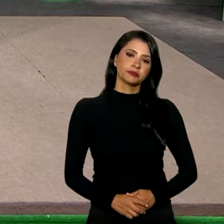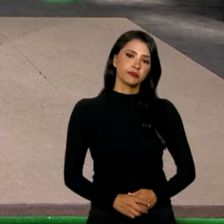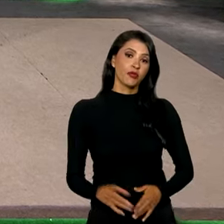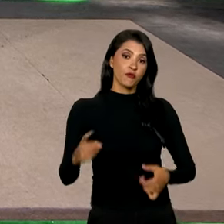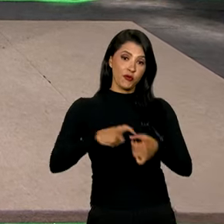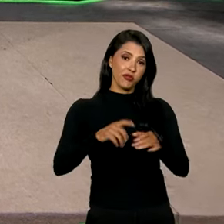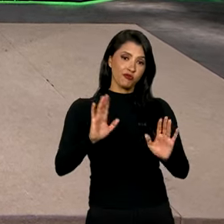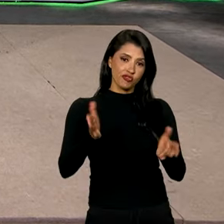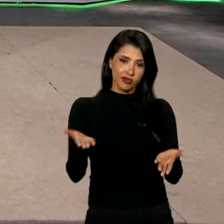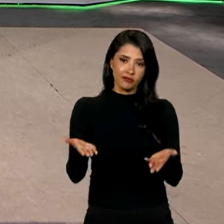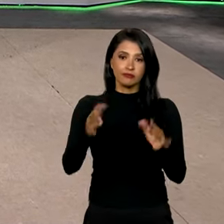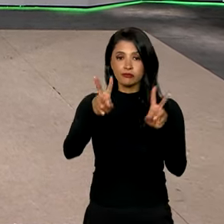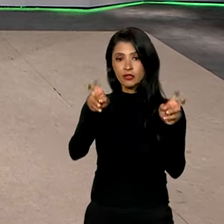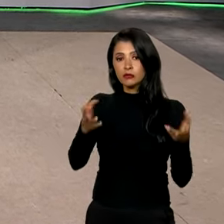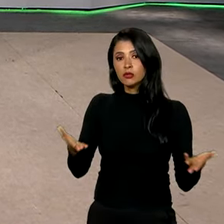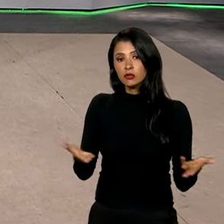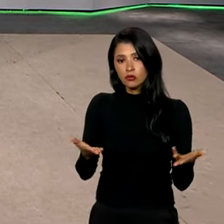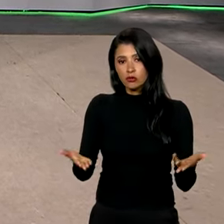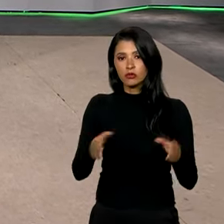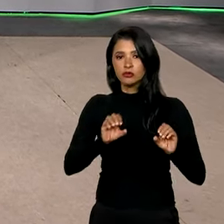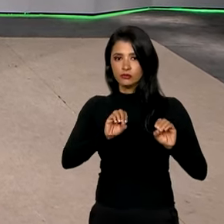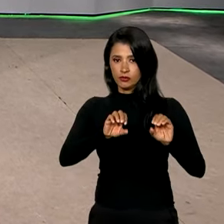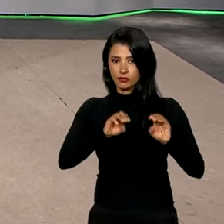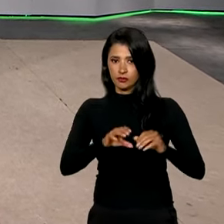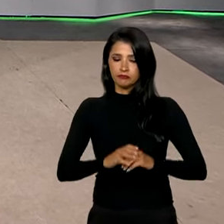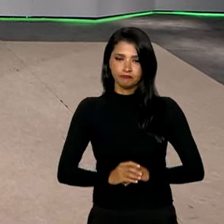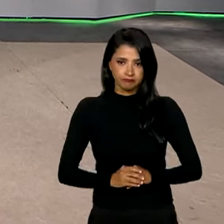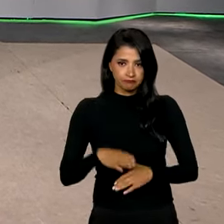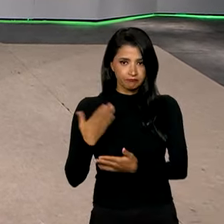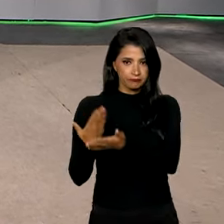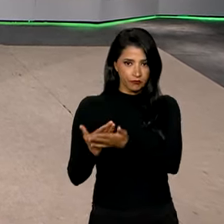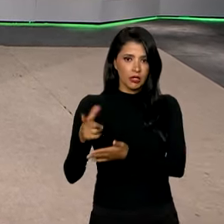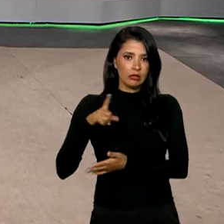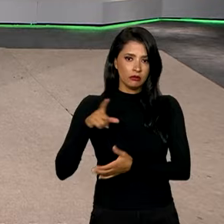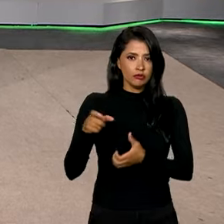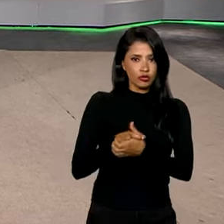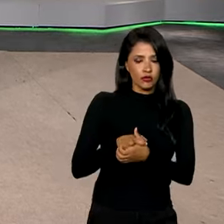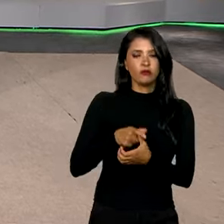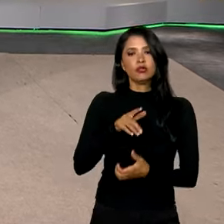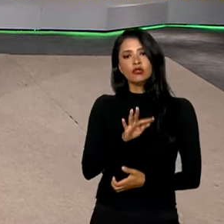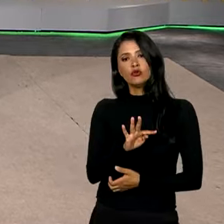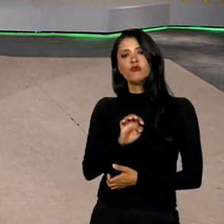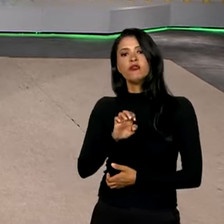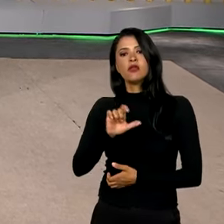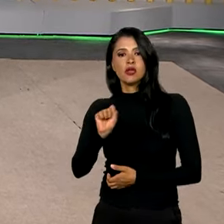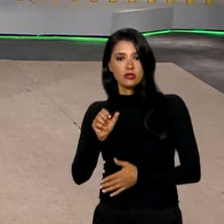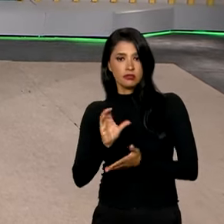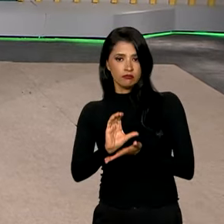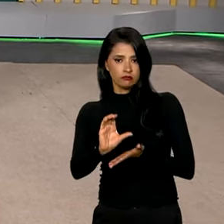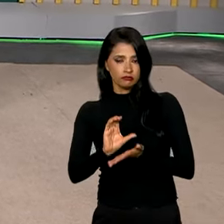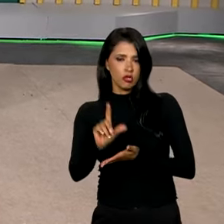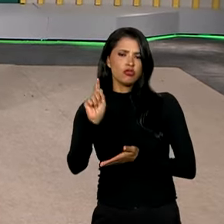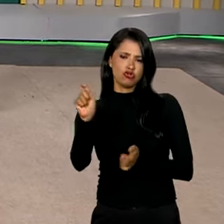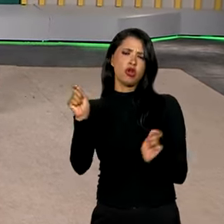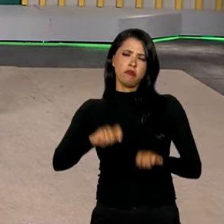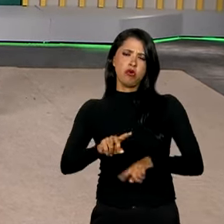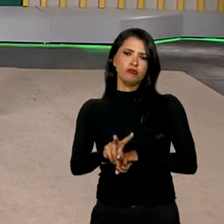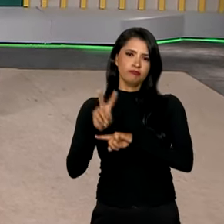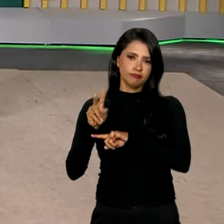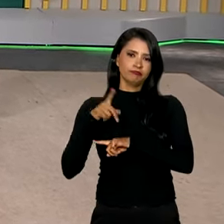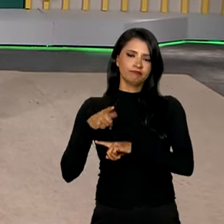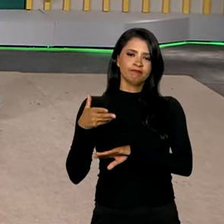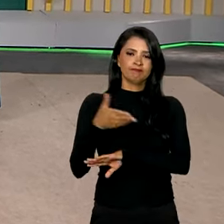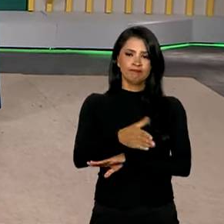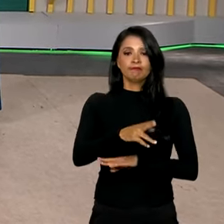já estamos de volta para falar agora sobre educação estudantes que têm dívidas do financiamento estudantil fi já podem procurar as